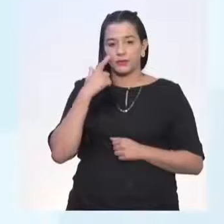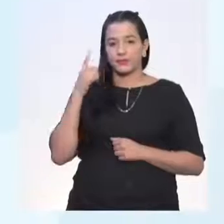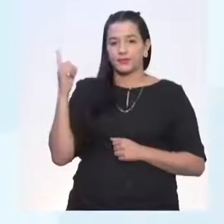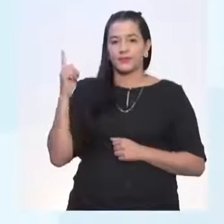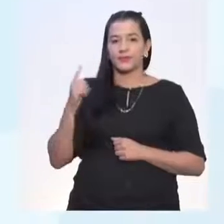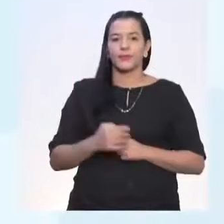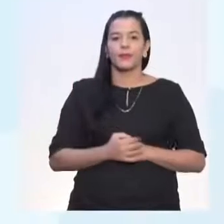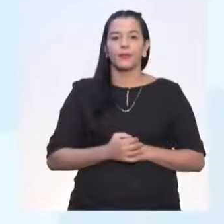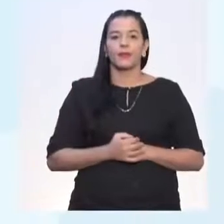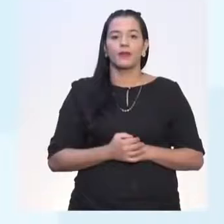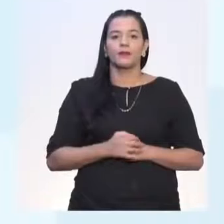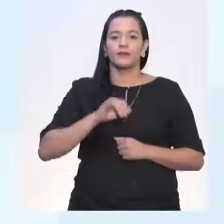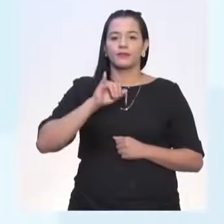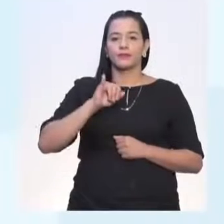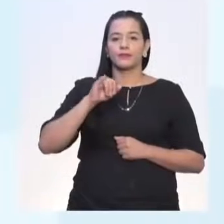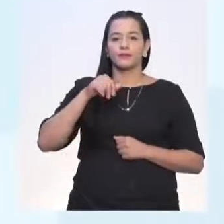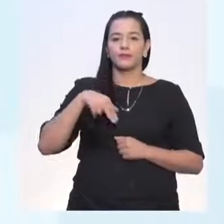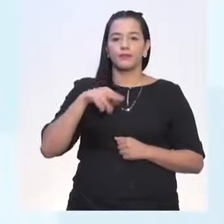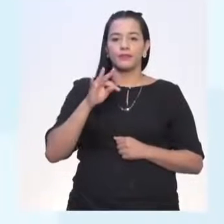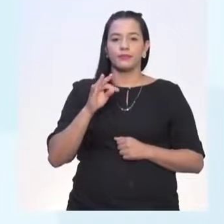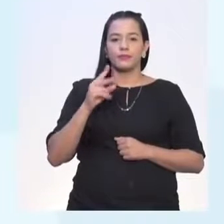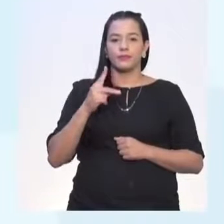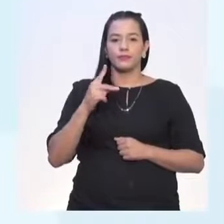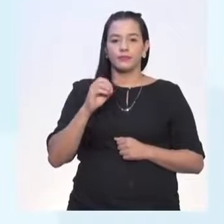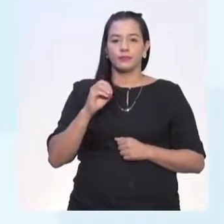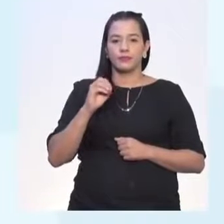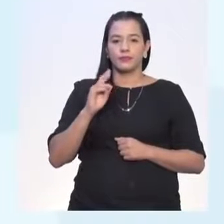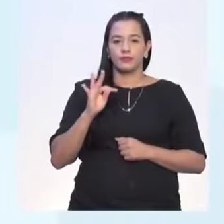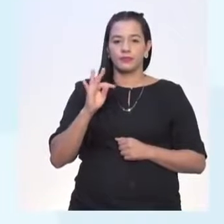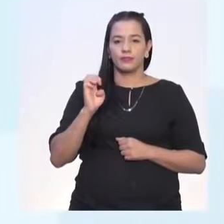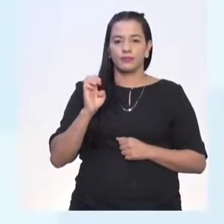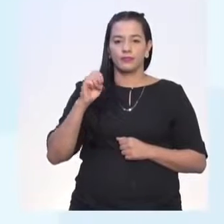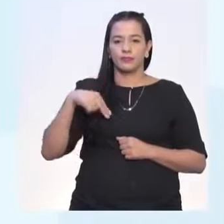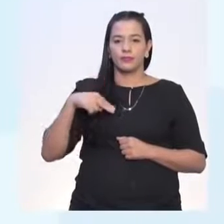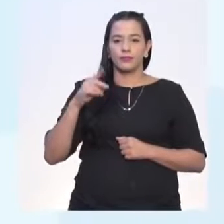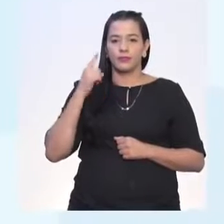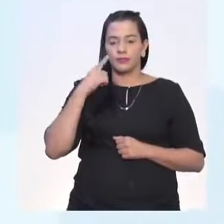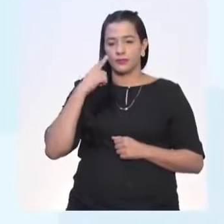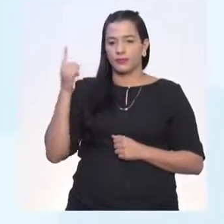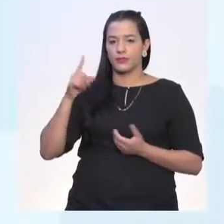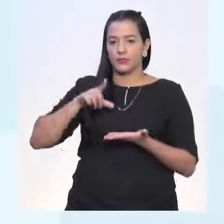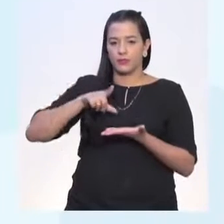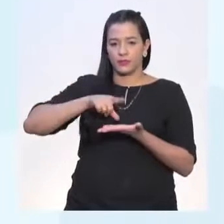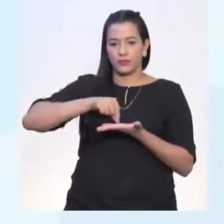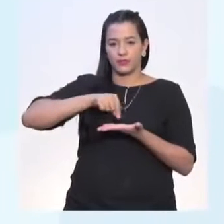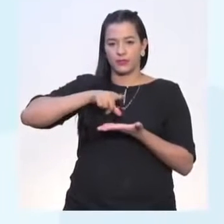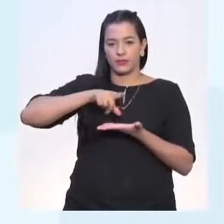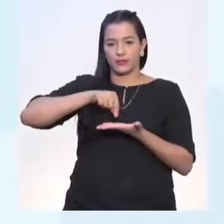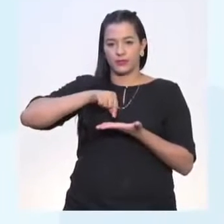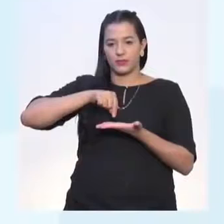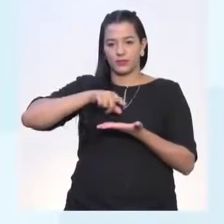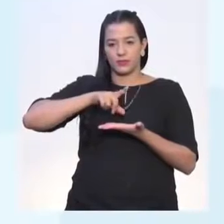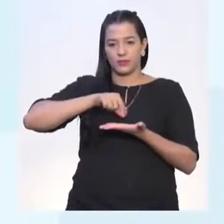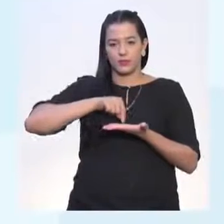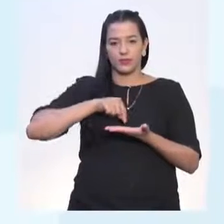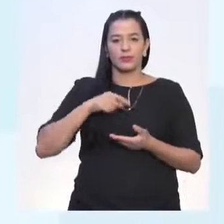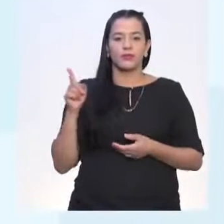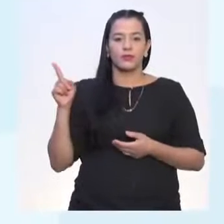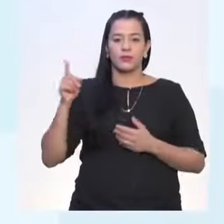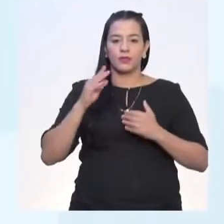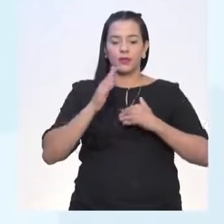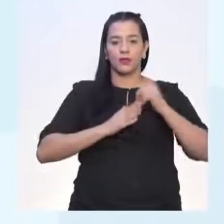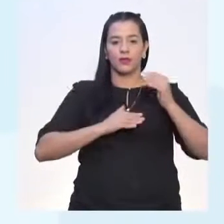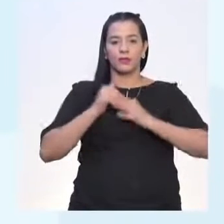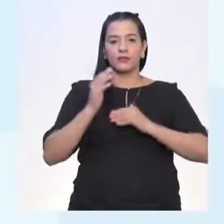lá? Aliás, aproveitando que o professor falou aí da capacidade e da habilidade do homem